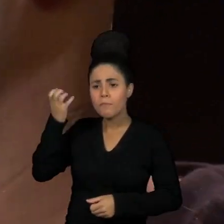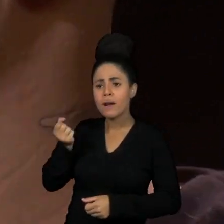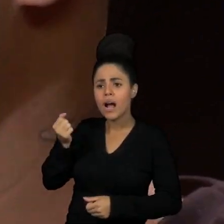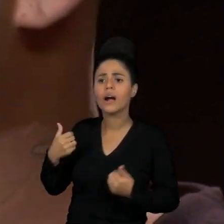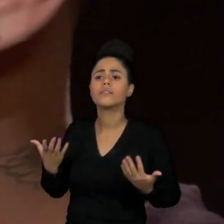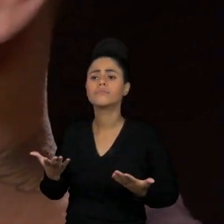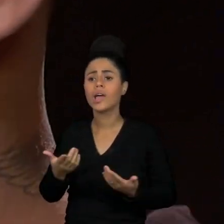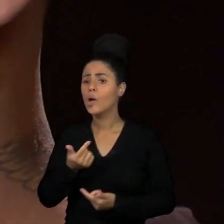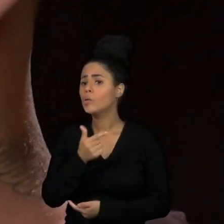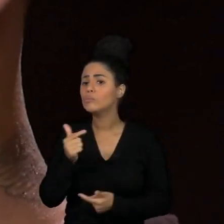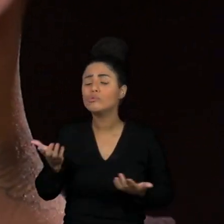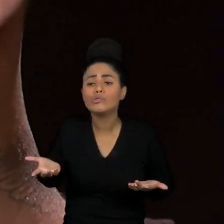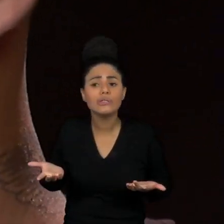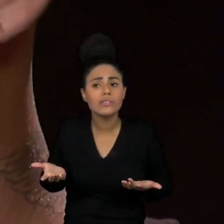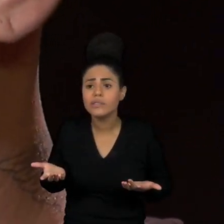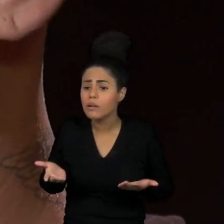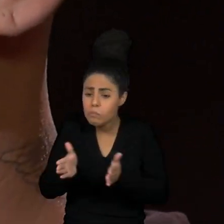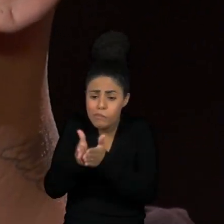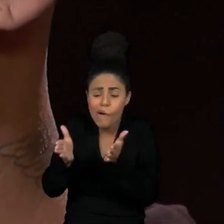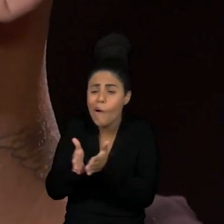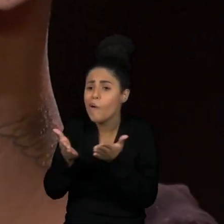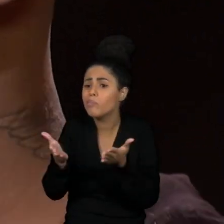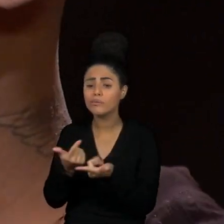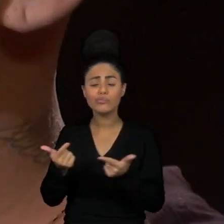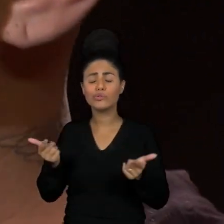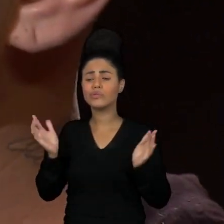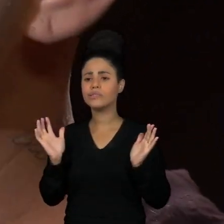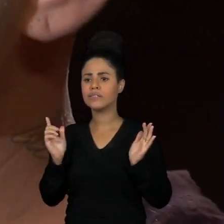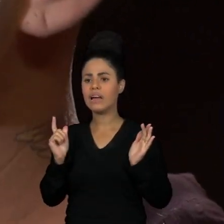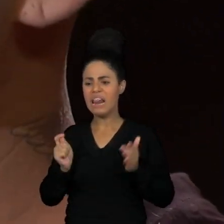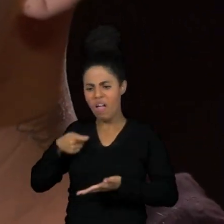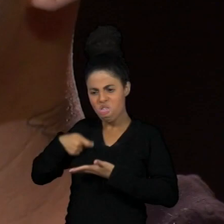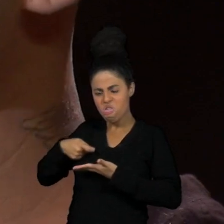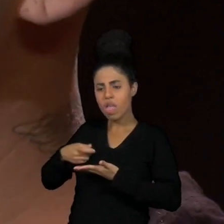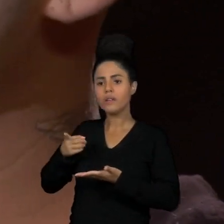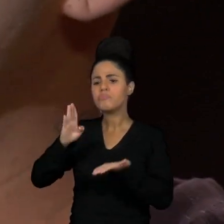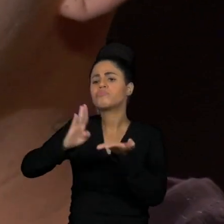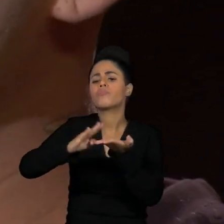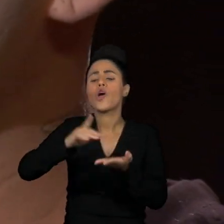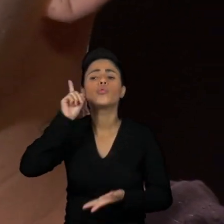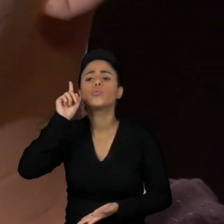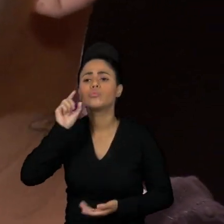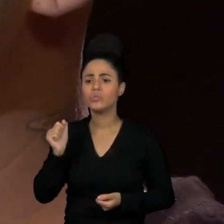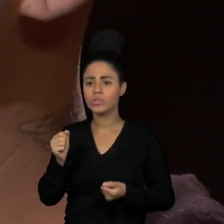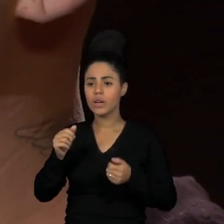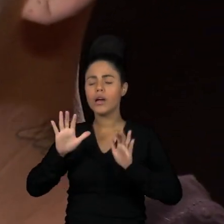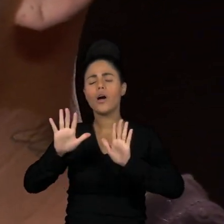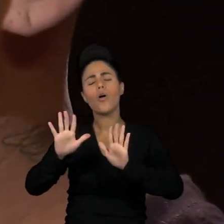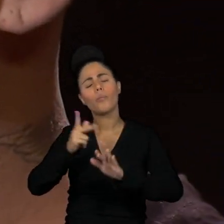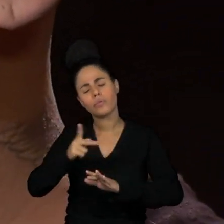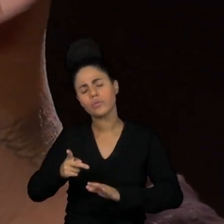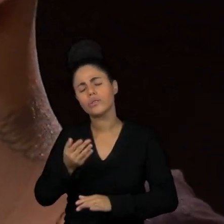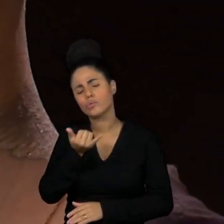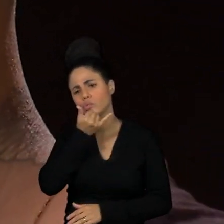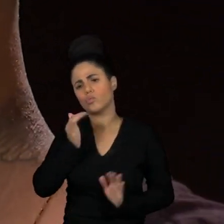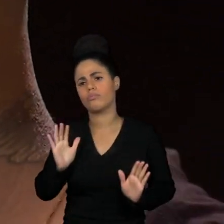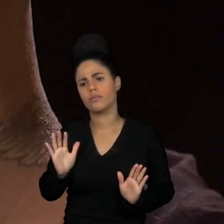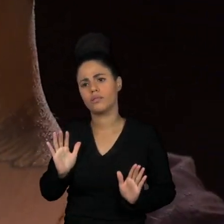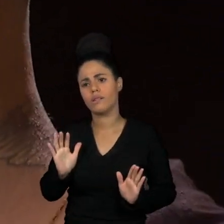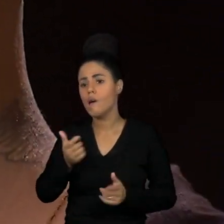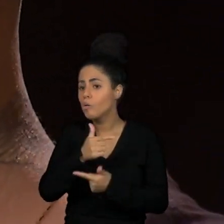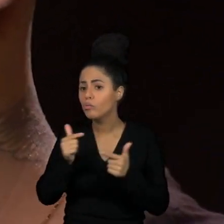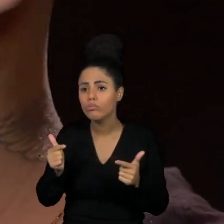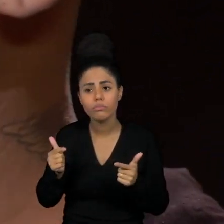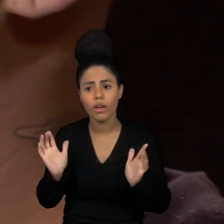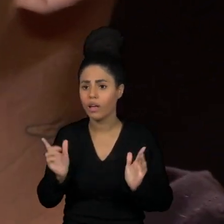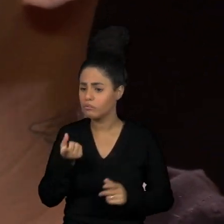eu tinha a camiseta que eu tinha em casa. E aí ela me cobrava todo santo dia, e teve um dia que eu falei assim, pô, professora, não